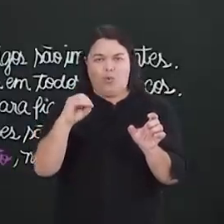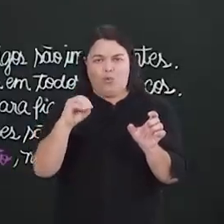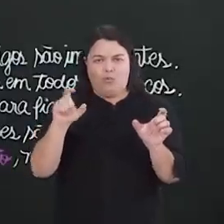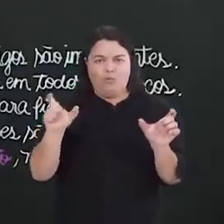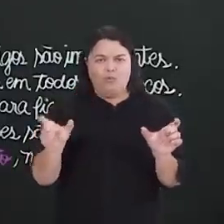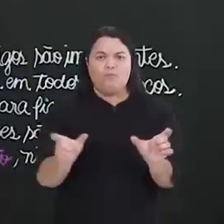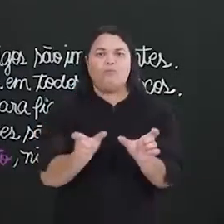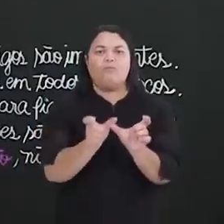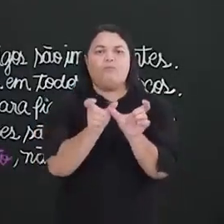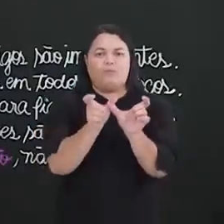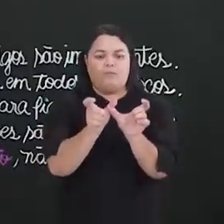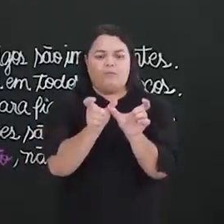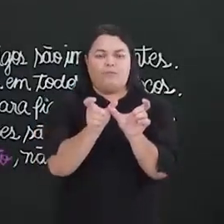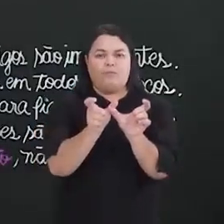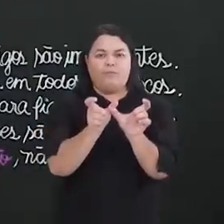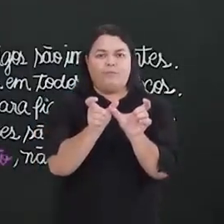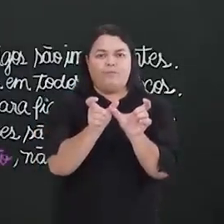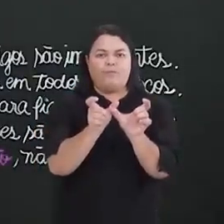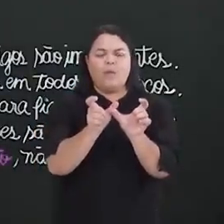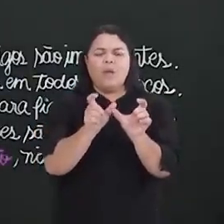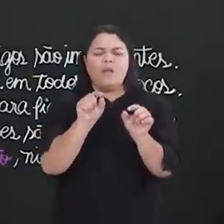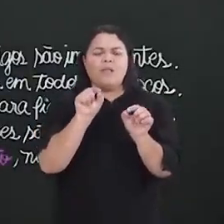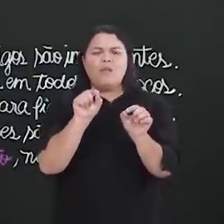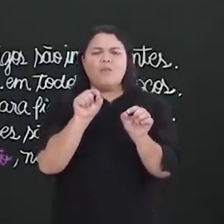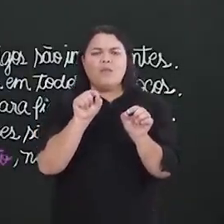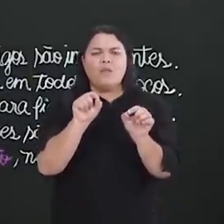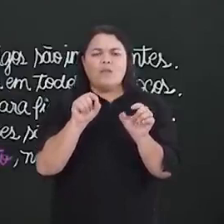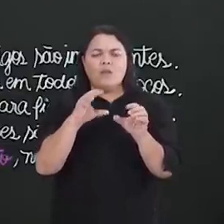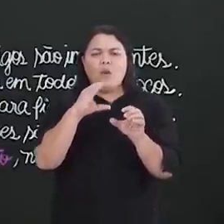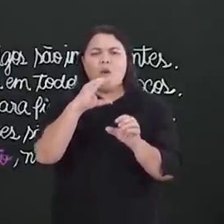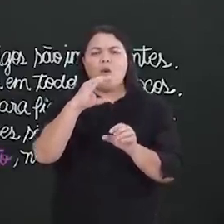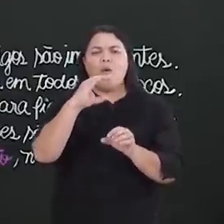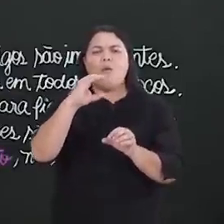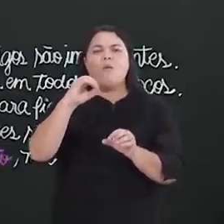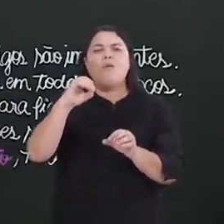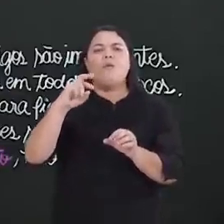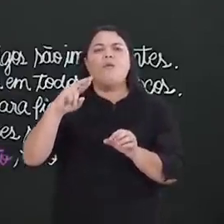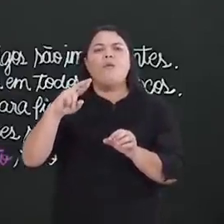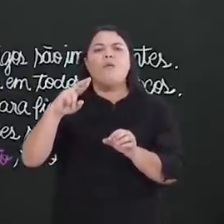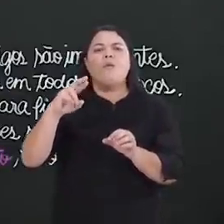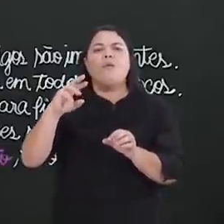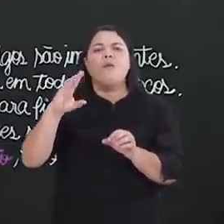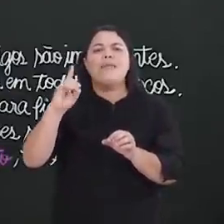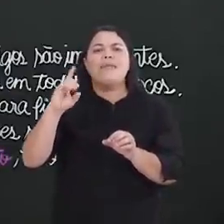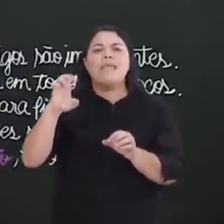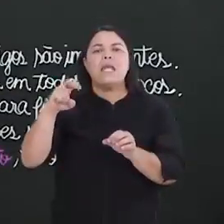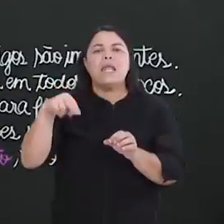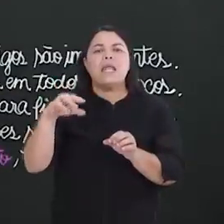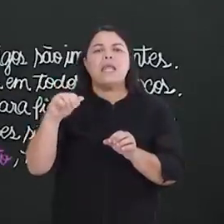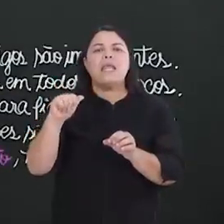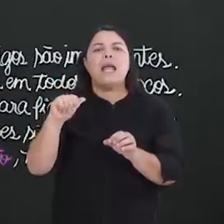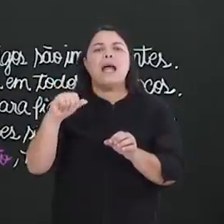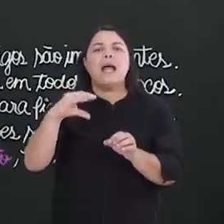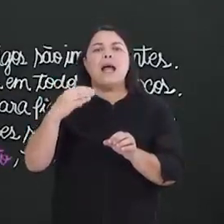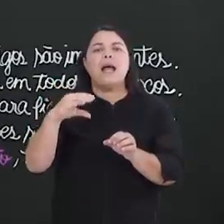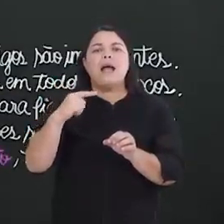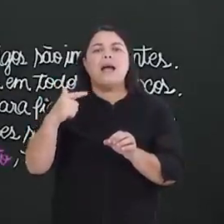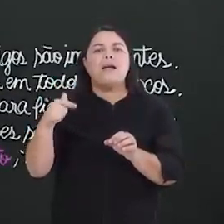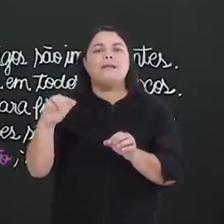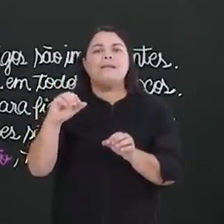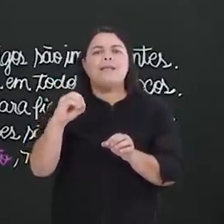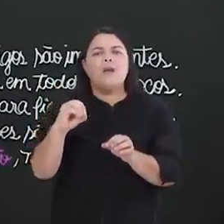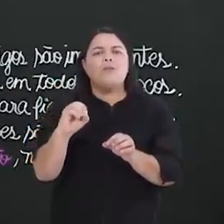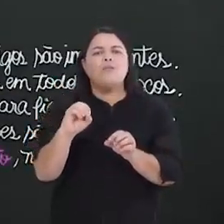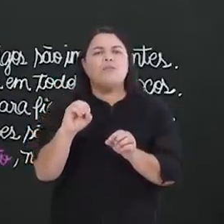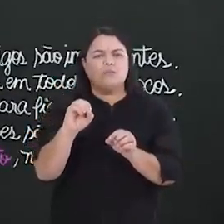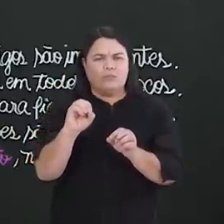dos períodos compostos por coordenação ou por subordinação. Hoje a gente vai falar dos períodos compostos por coordenação,